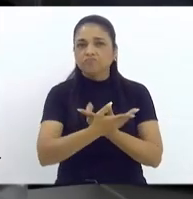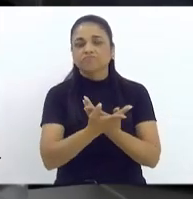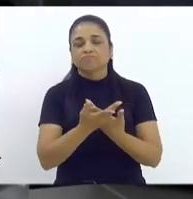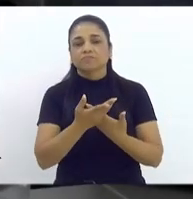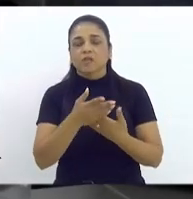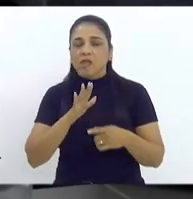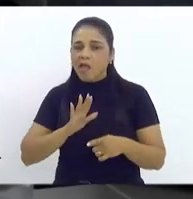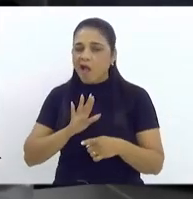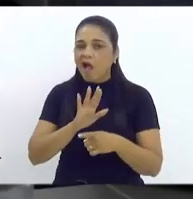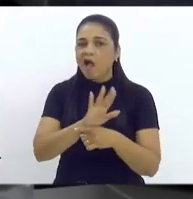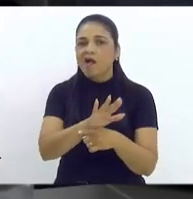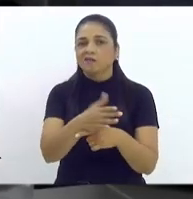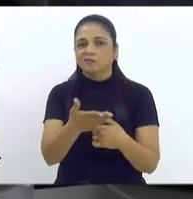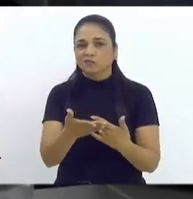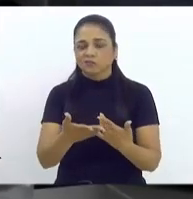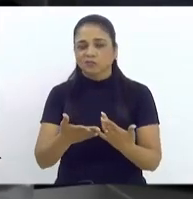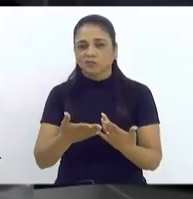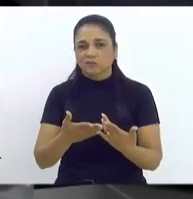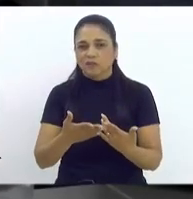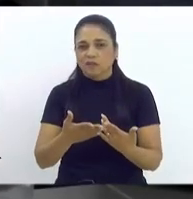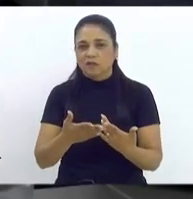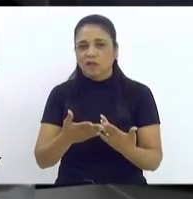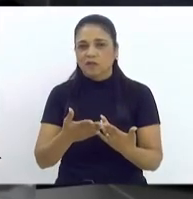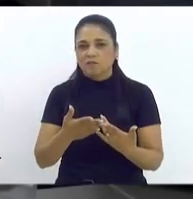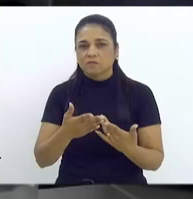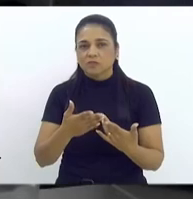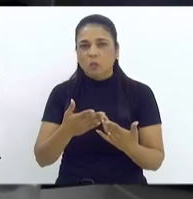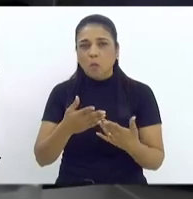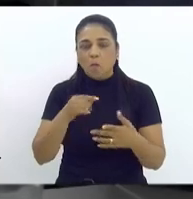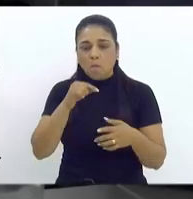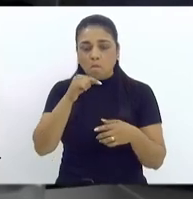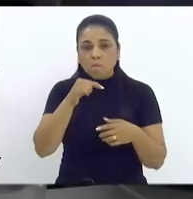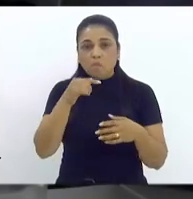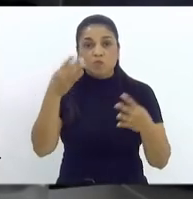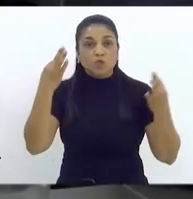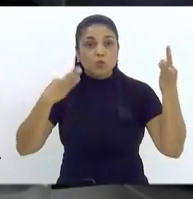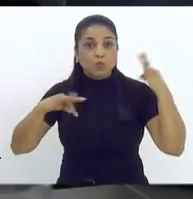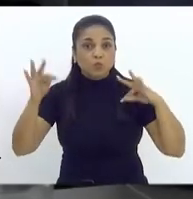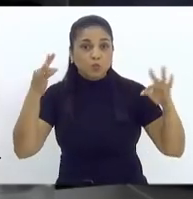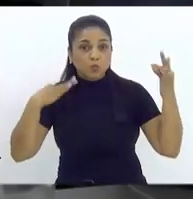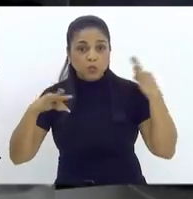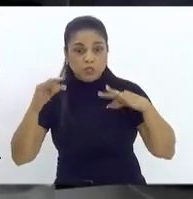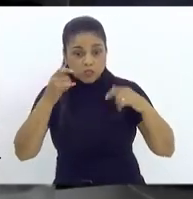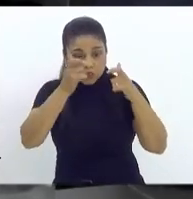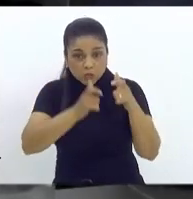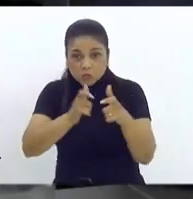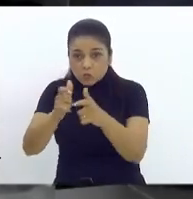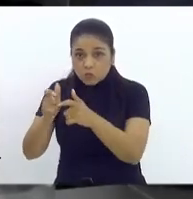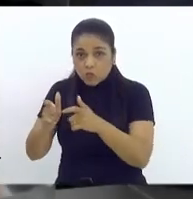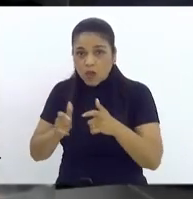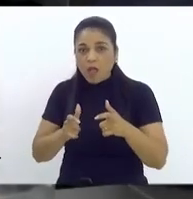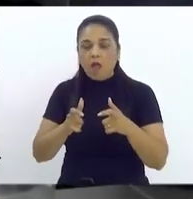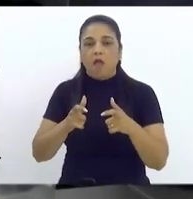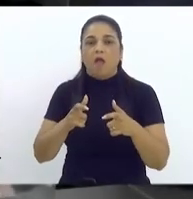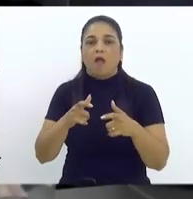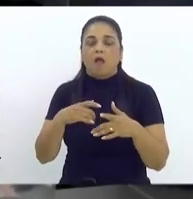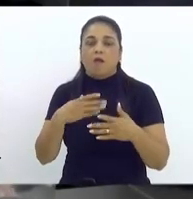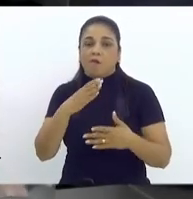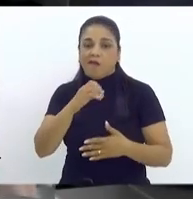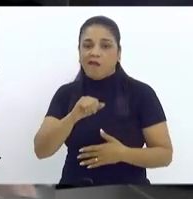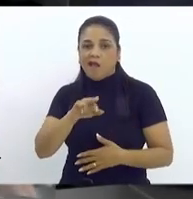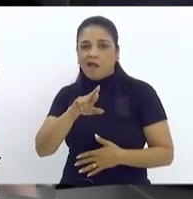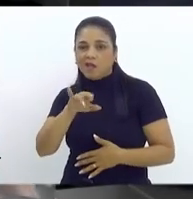possa ajudar aí, porque são pontos turísticos, né, que muitos, o brasileiro, né, o carioca em si, vamos falar do